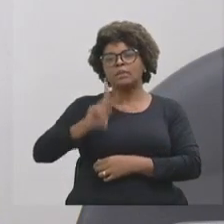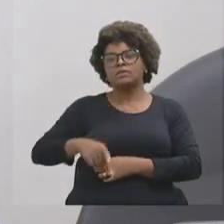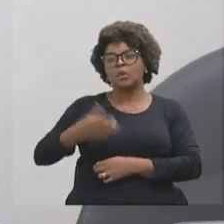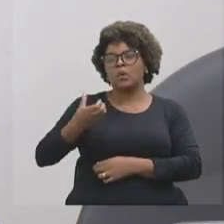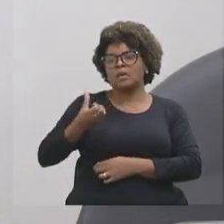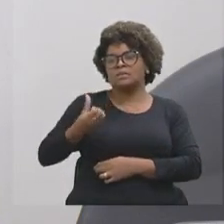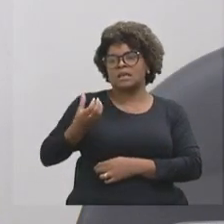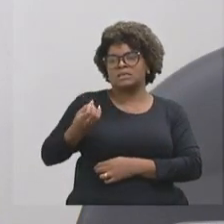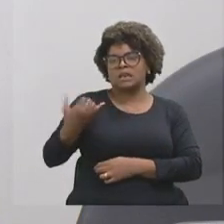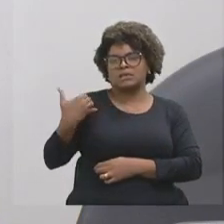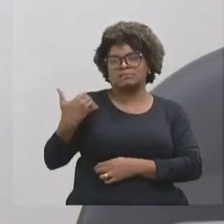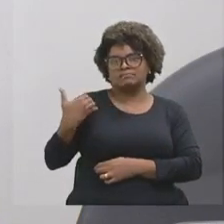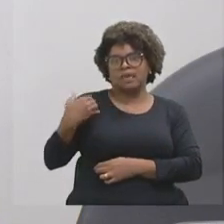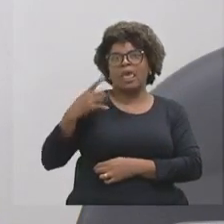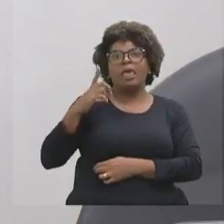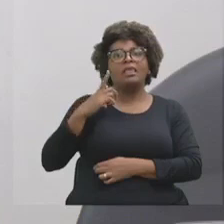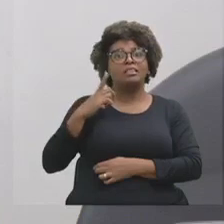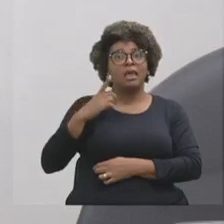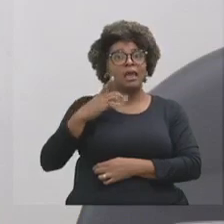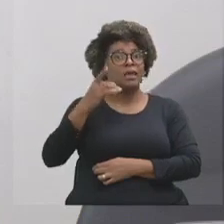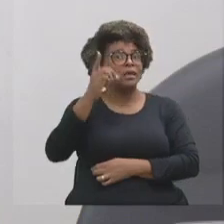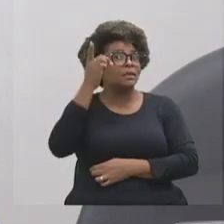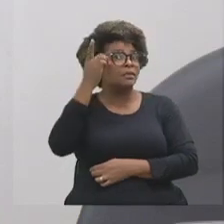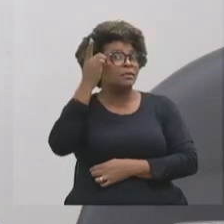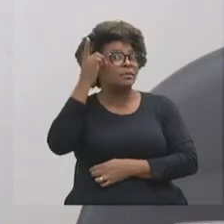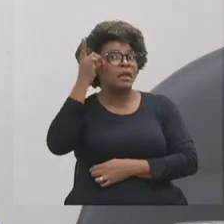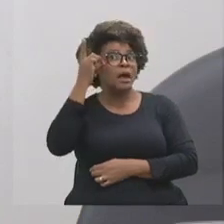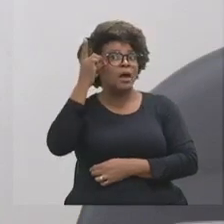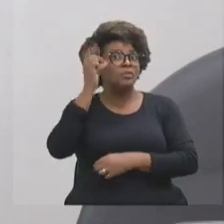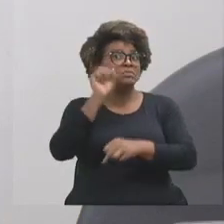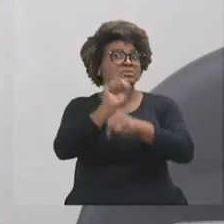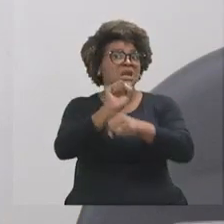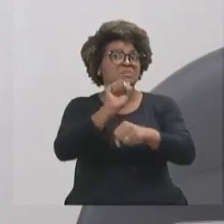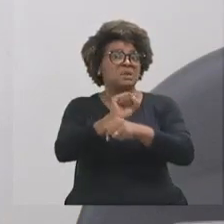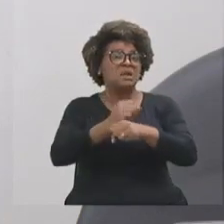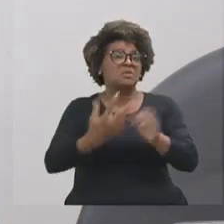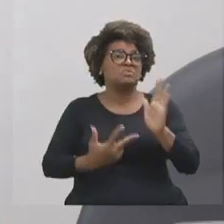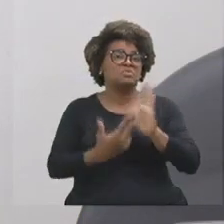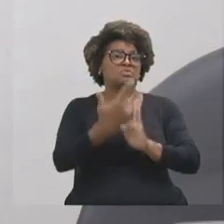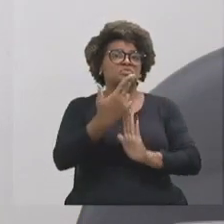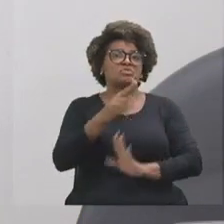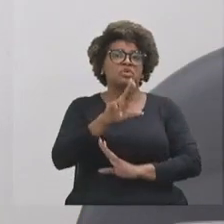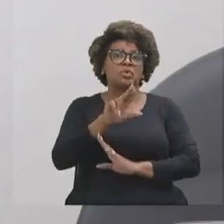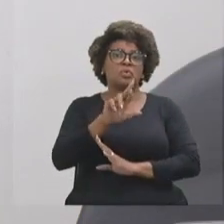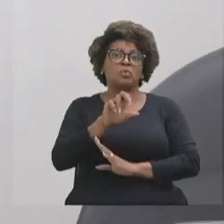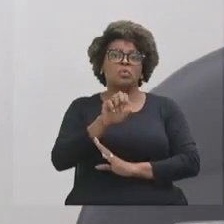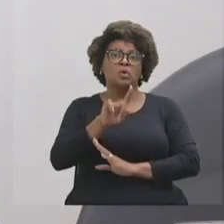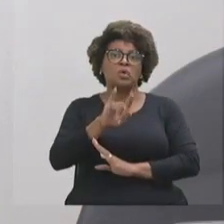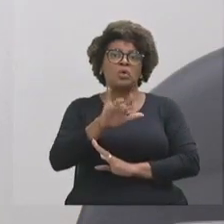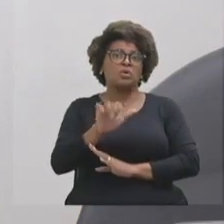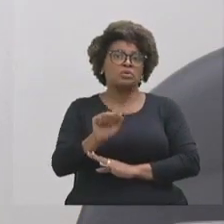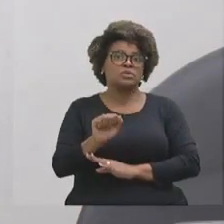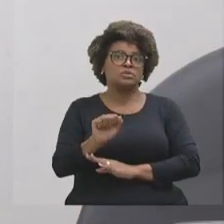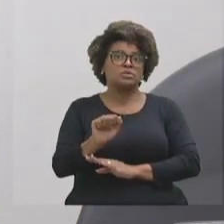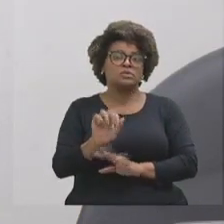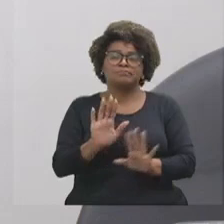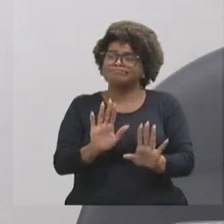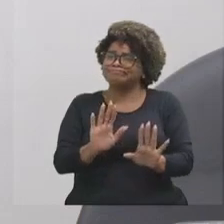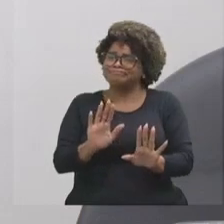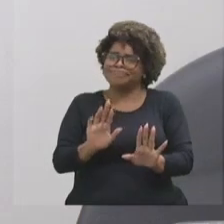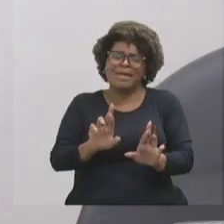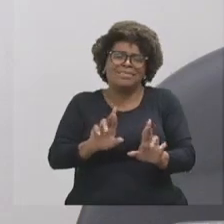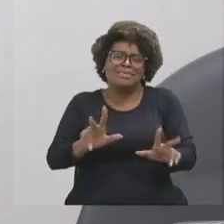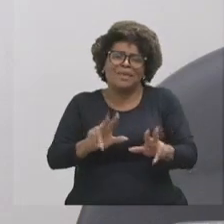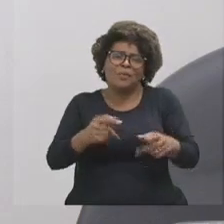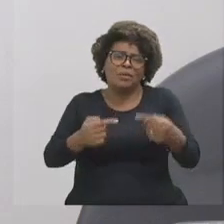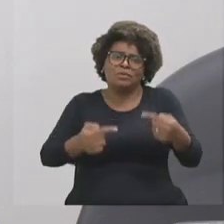a três meses aguardando a cirurgia de urologia Então não é político é técnico